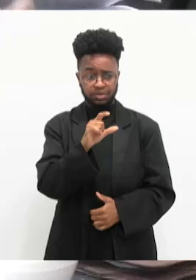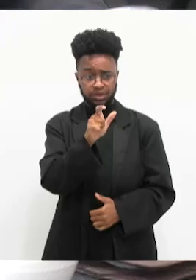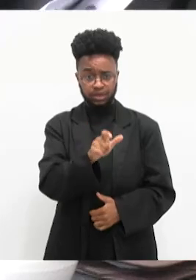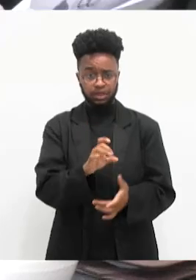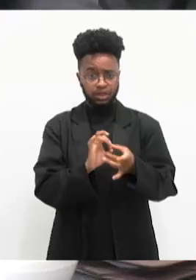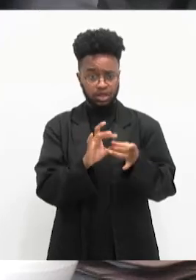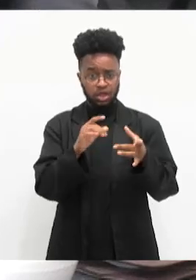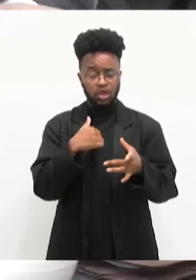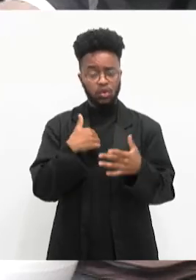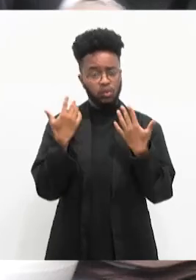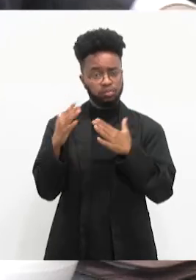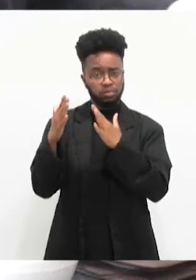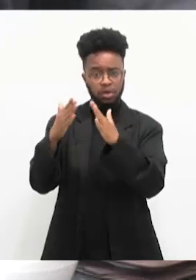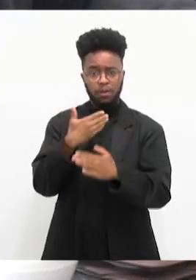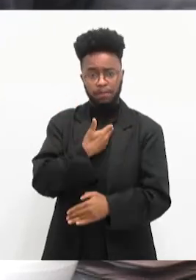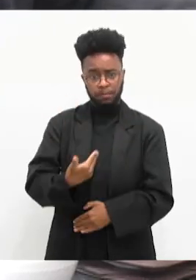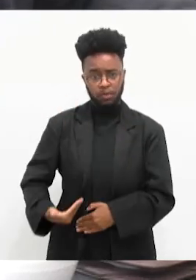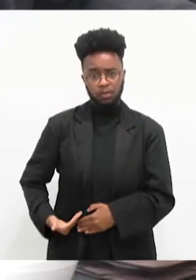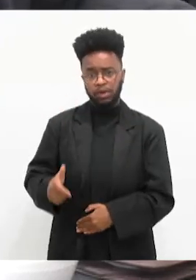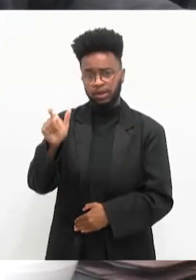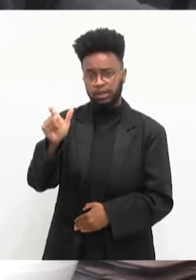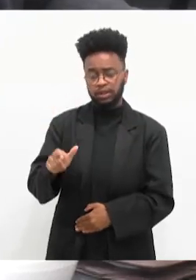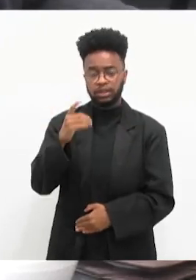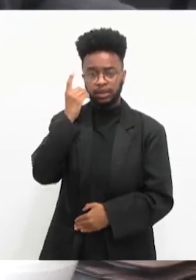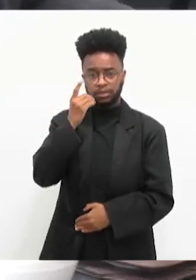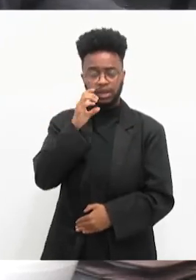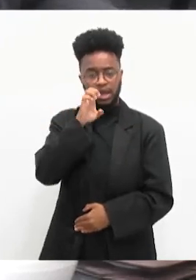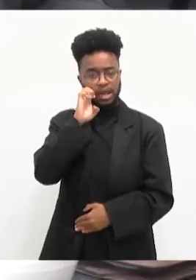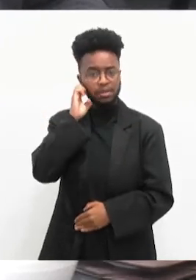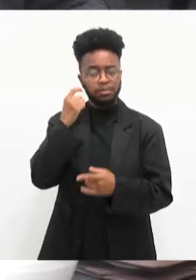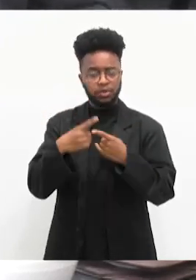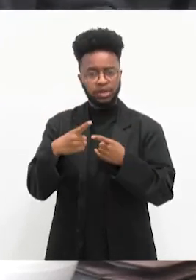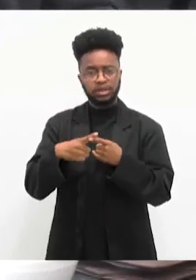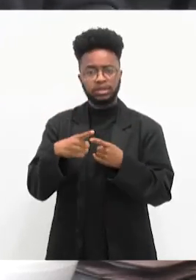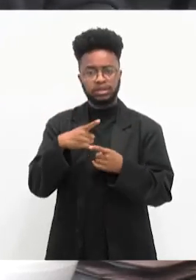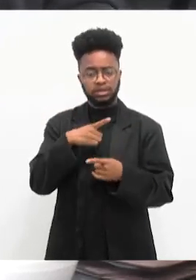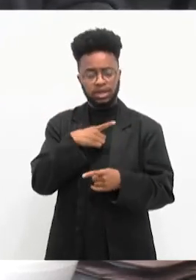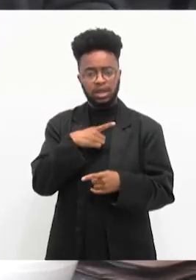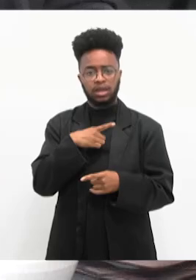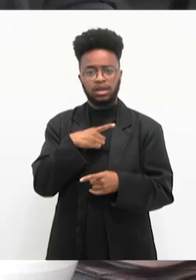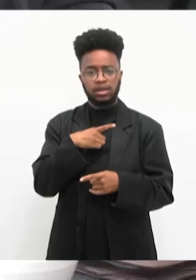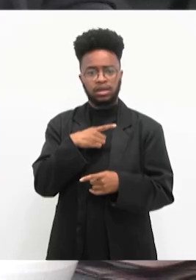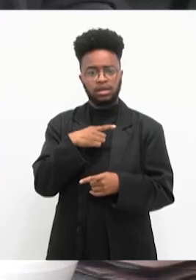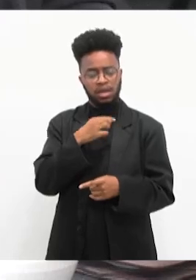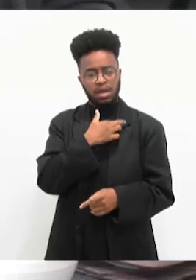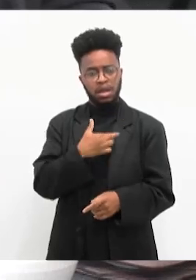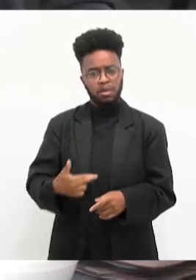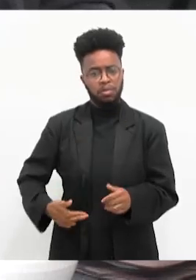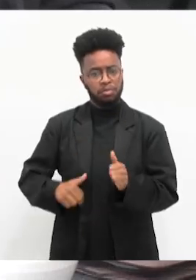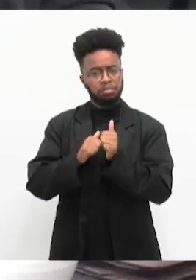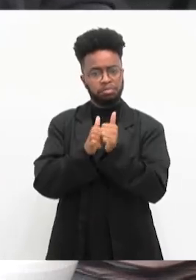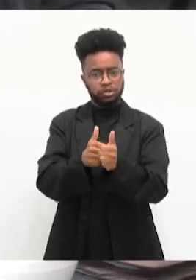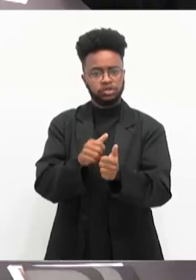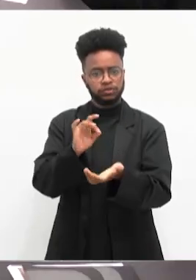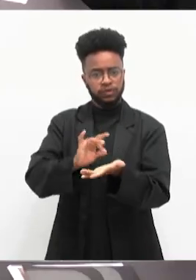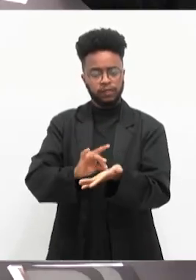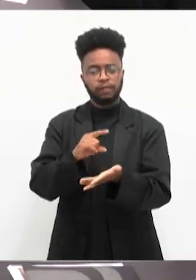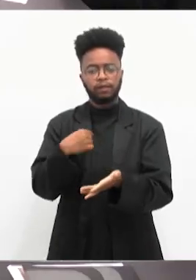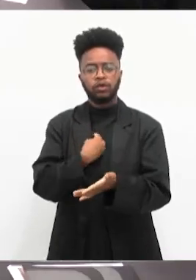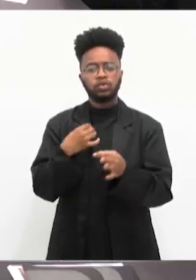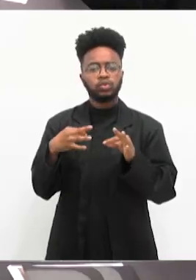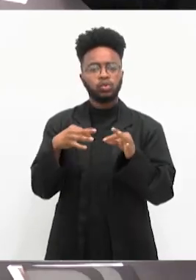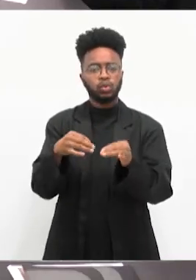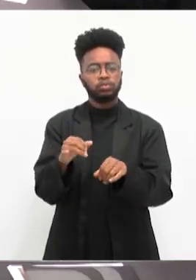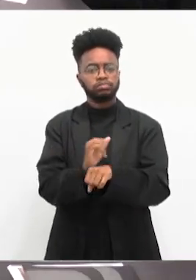elogio público à deputada Élica, pelo espírito republicano de verdade. A deputada Élica, todos nós aqui fazemos um pouco desse exercício, mas a